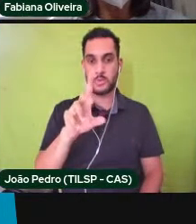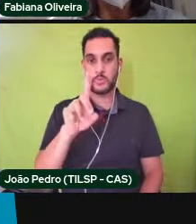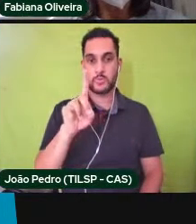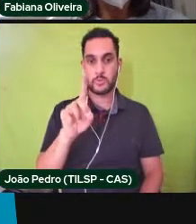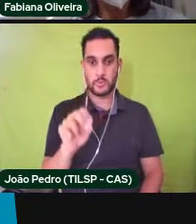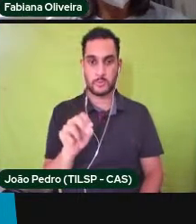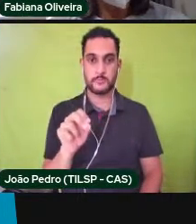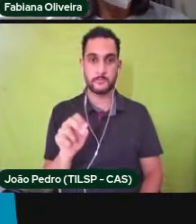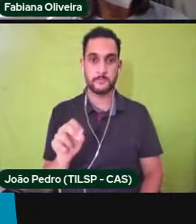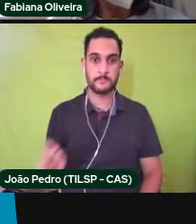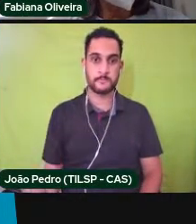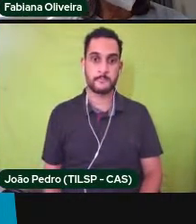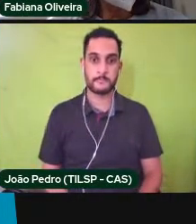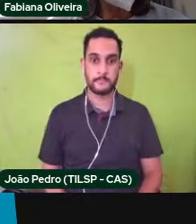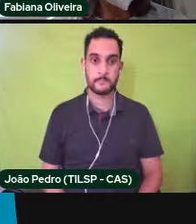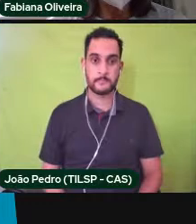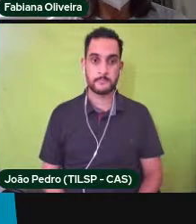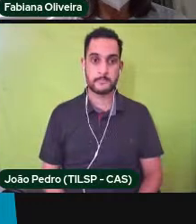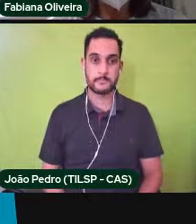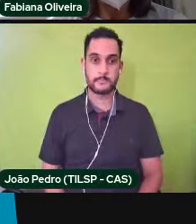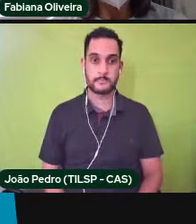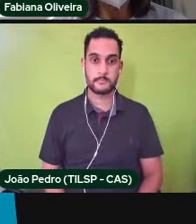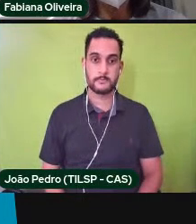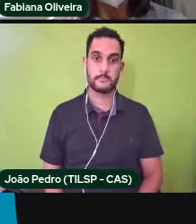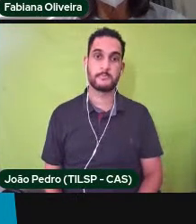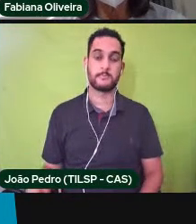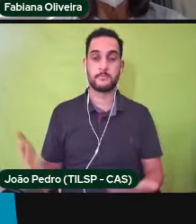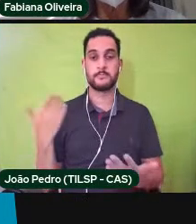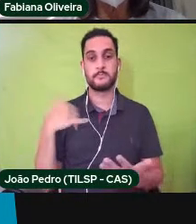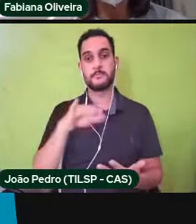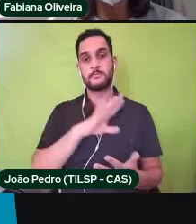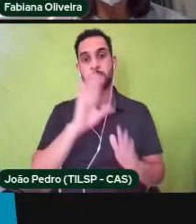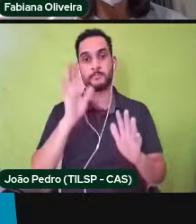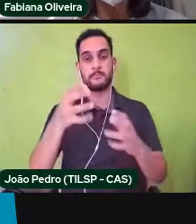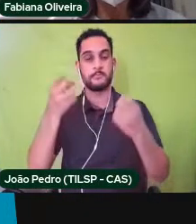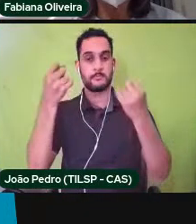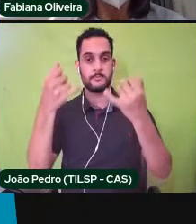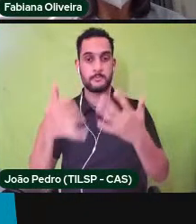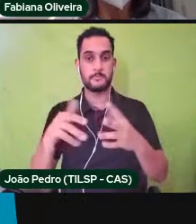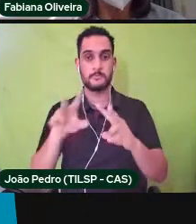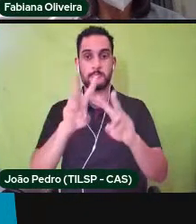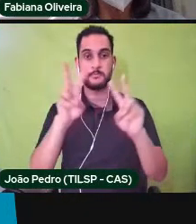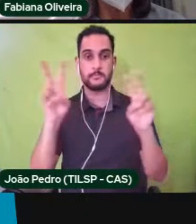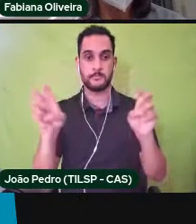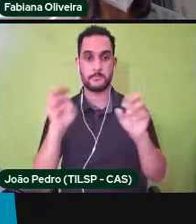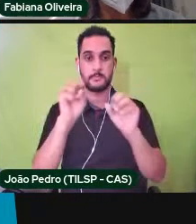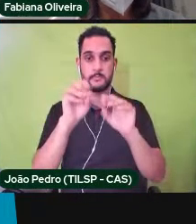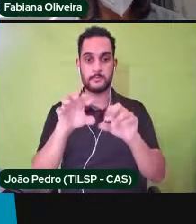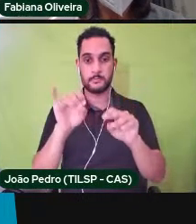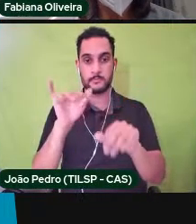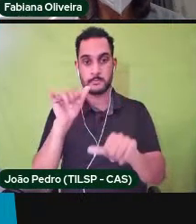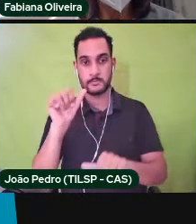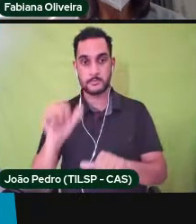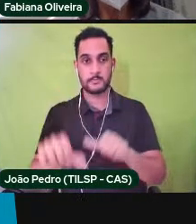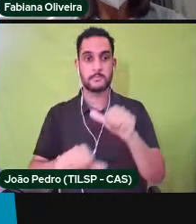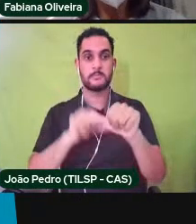Bom, nós estamos aqui, como eu já disse, para falar de educação, a educação que transforma conhecimento em